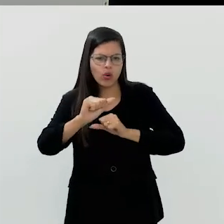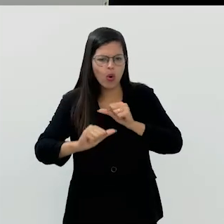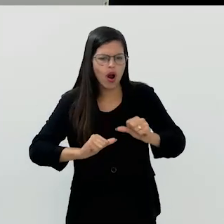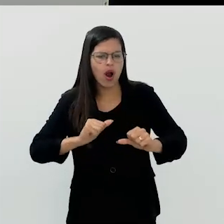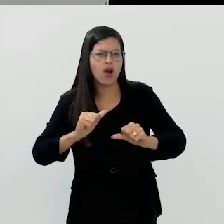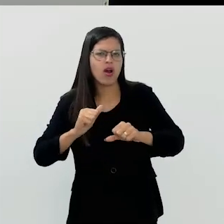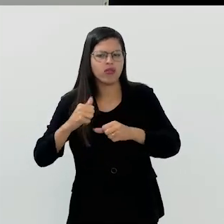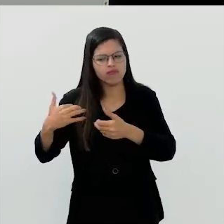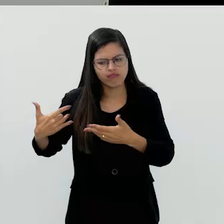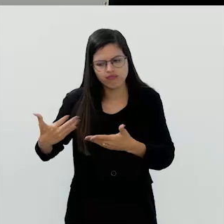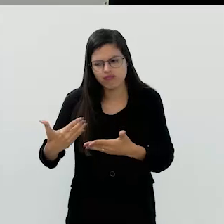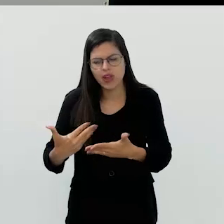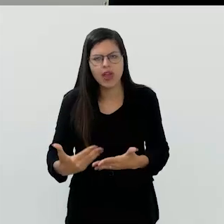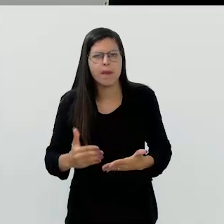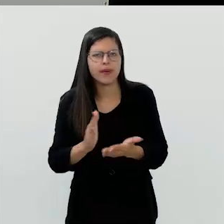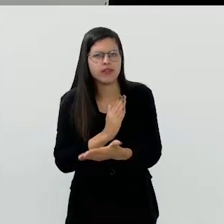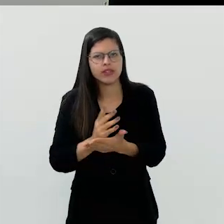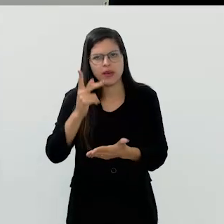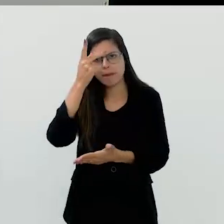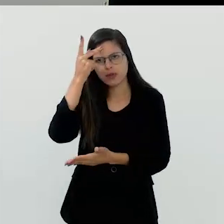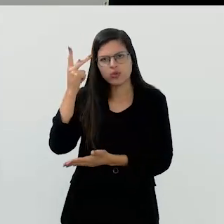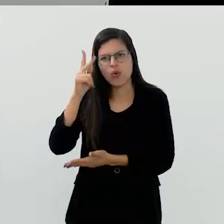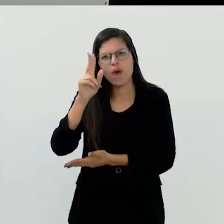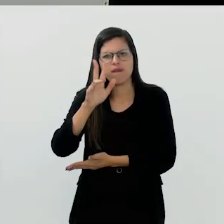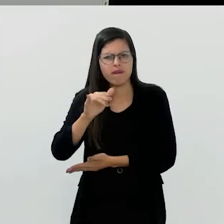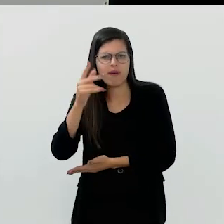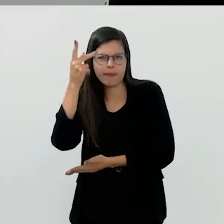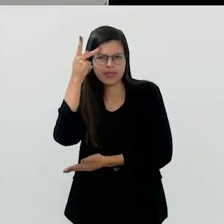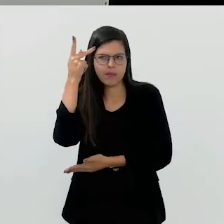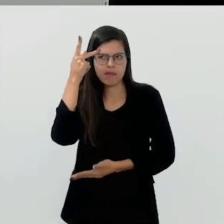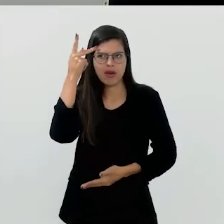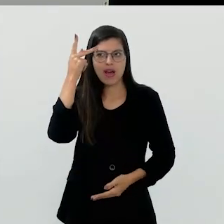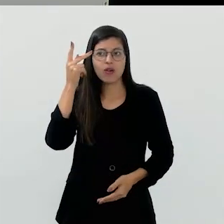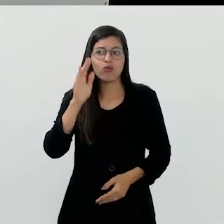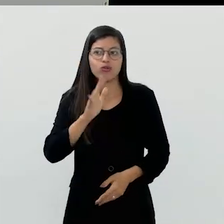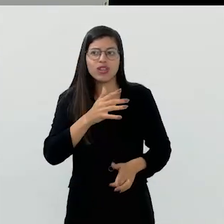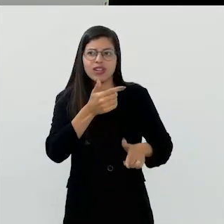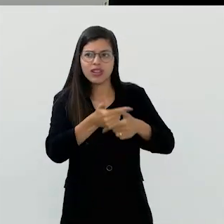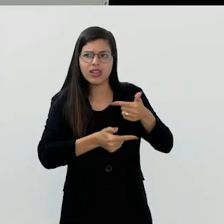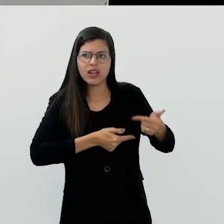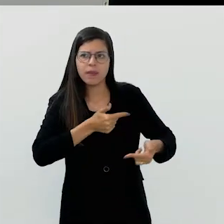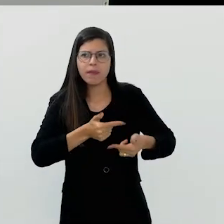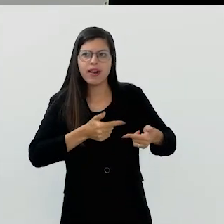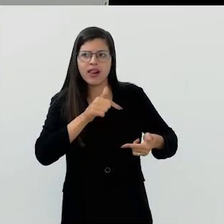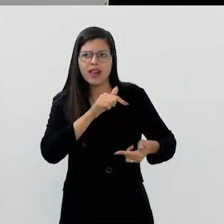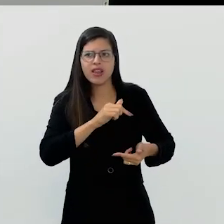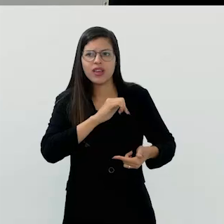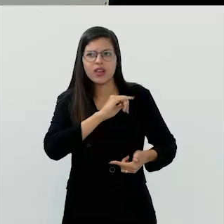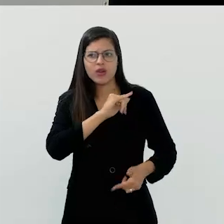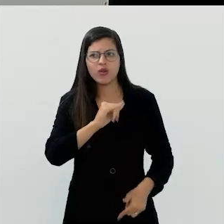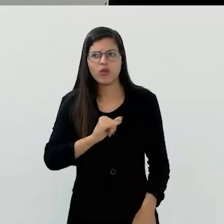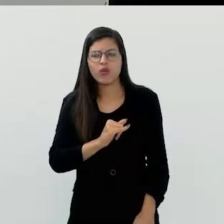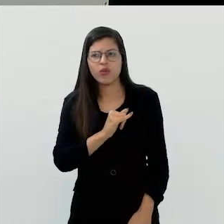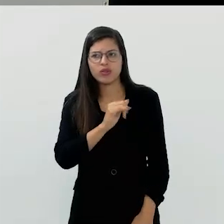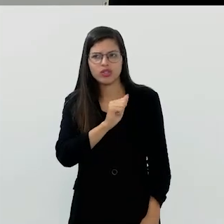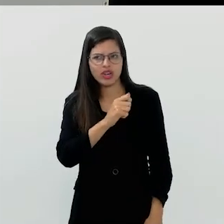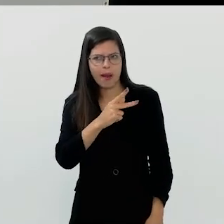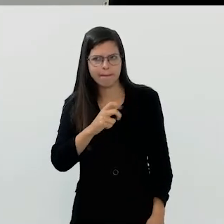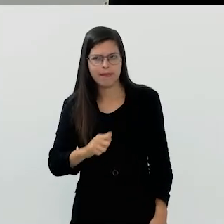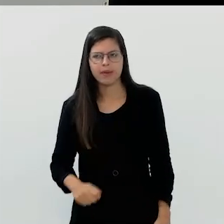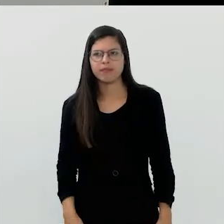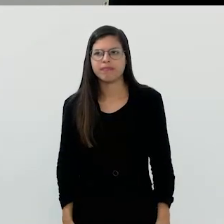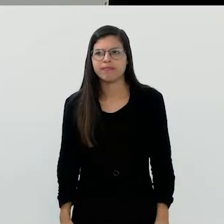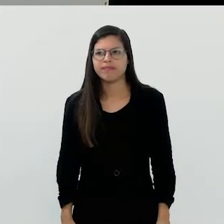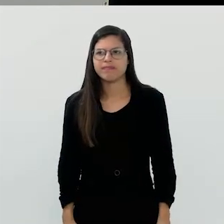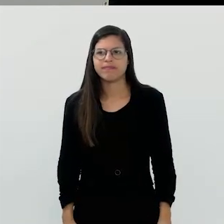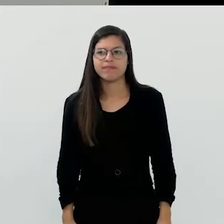vezes o cara vai para São Paulo, às vezes continua com a gente. Eu trabalhei com o Japa aqui. Ele tá agora com o Nildo, trabalhava comigo, tá